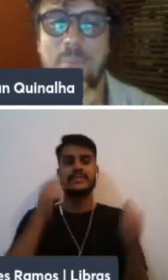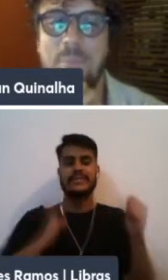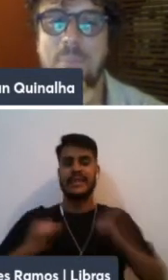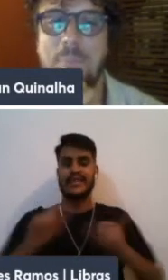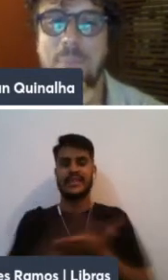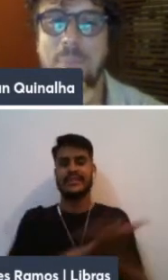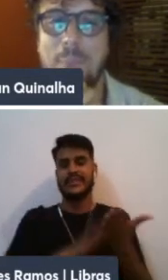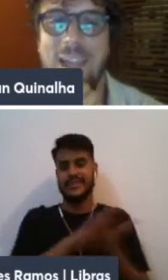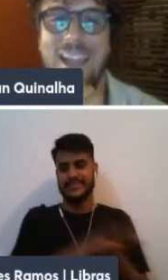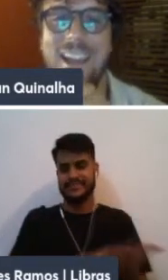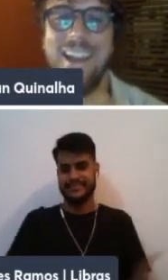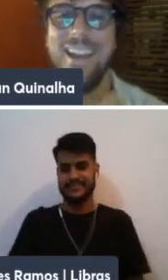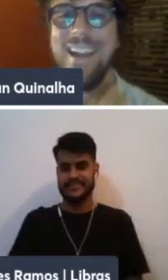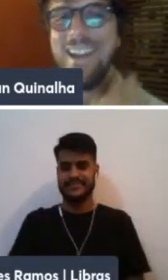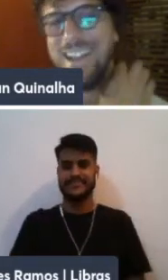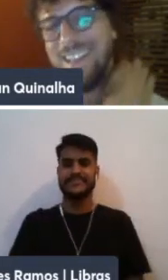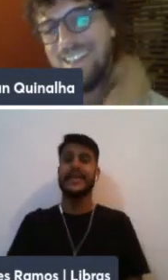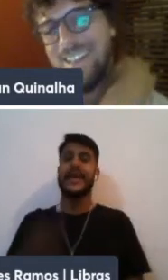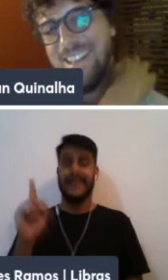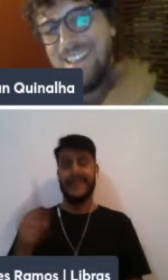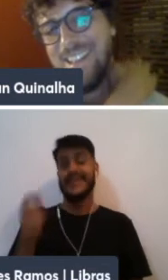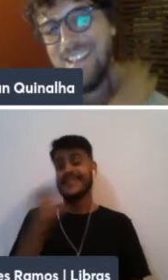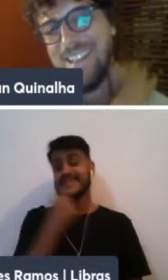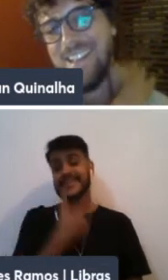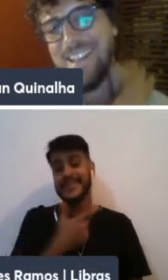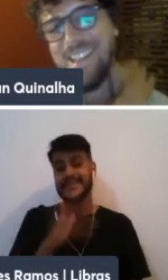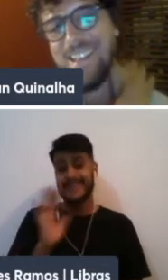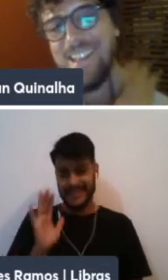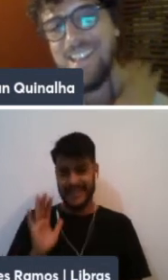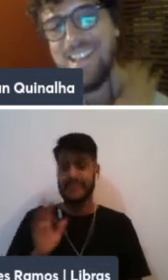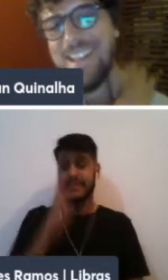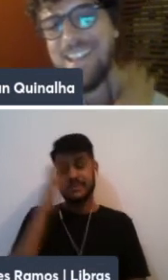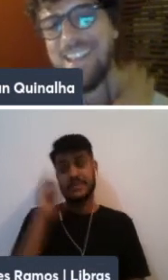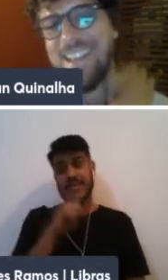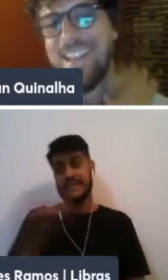É engraçado, mas reza a lenda que foi isso, não é?